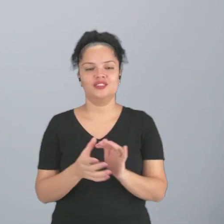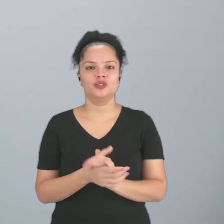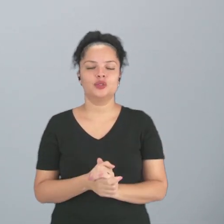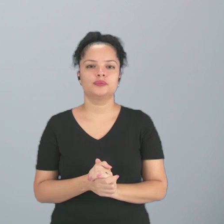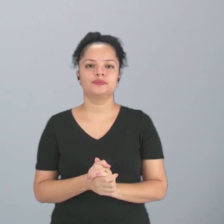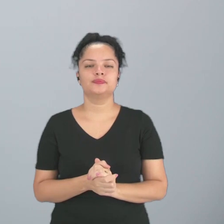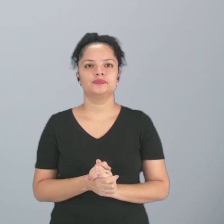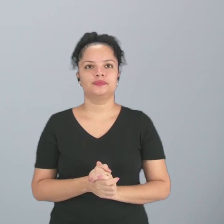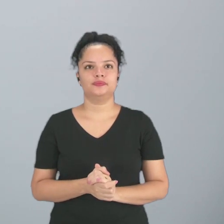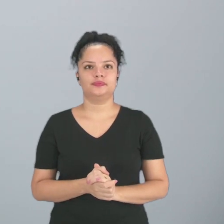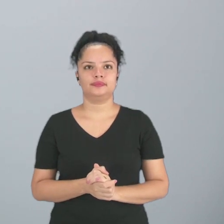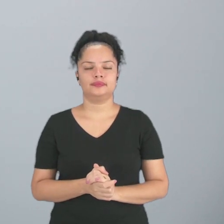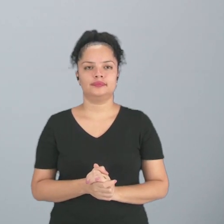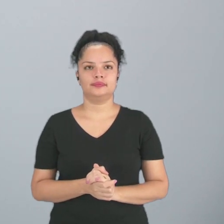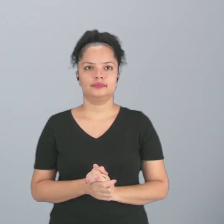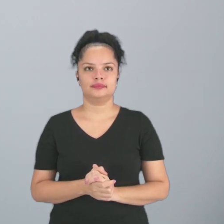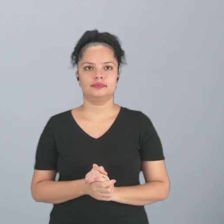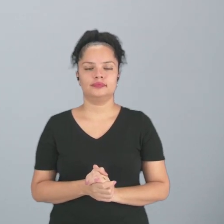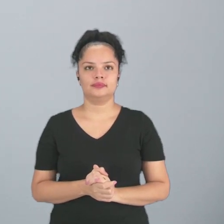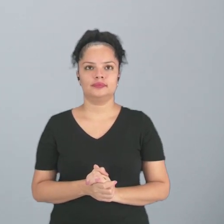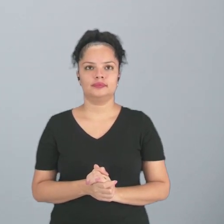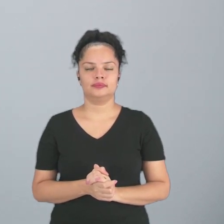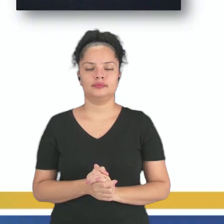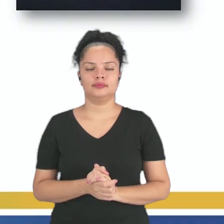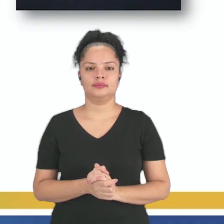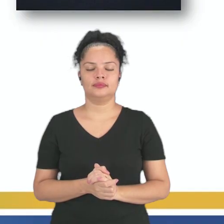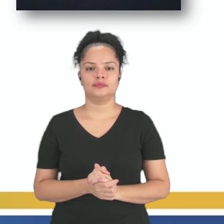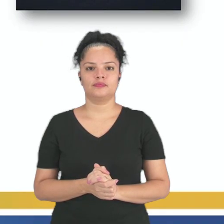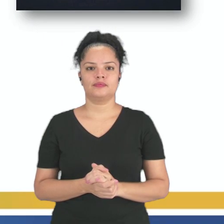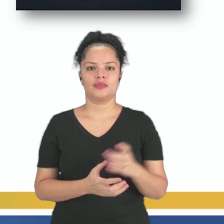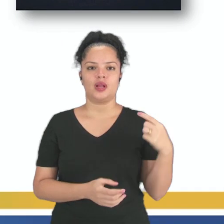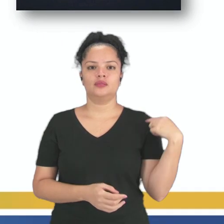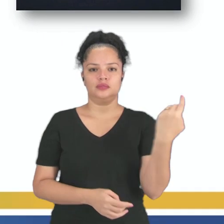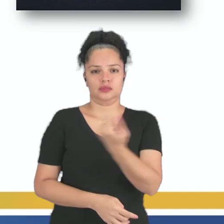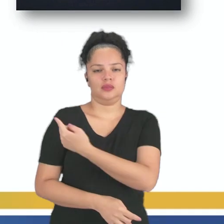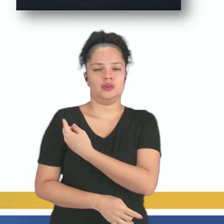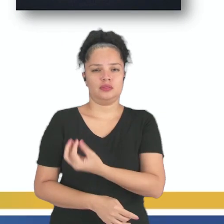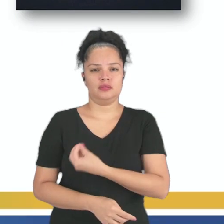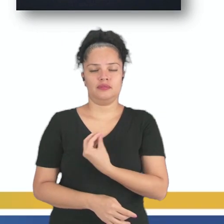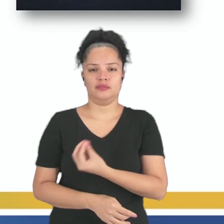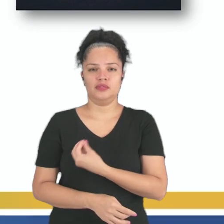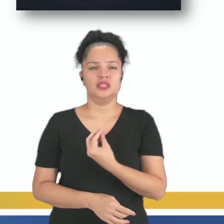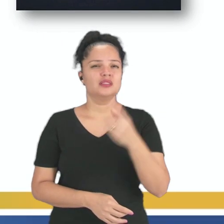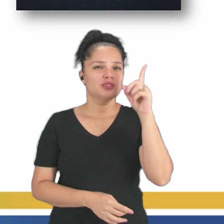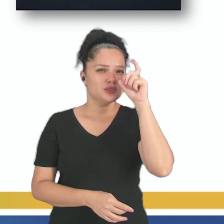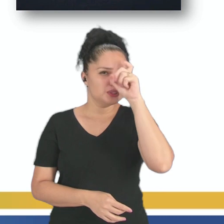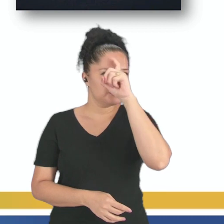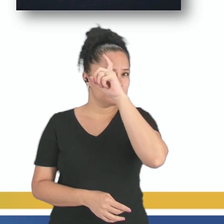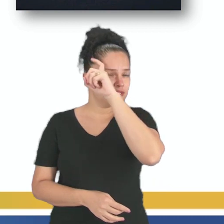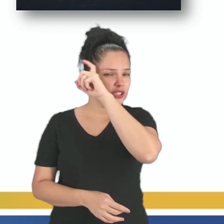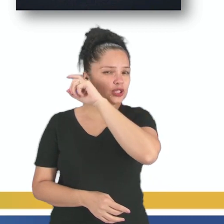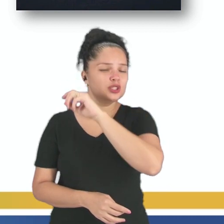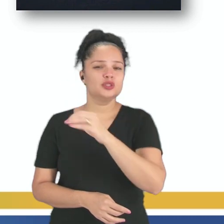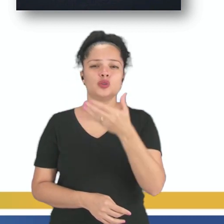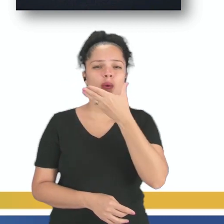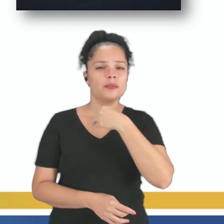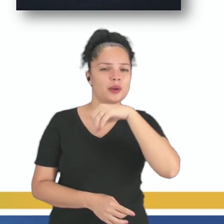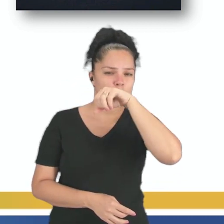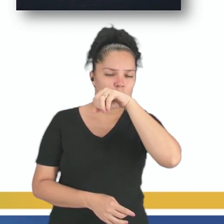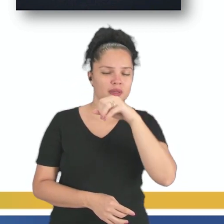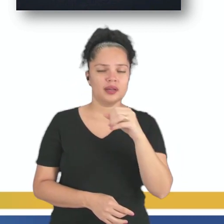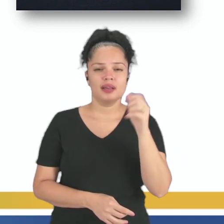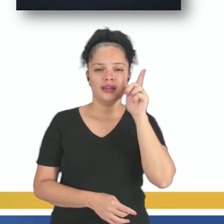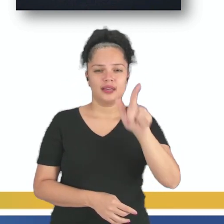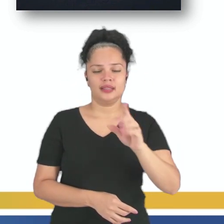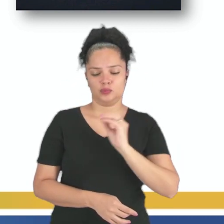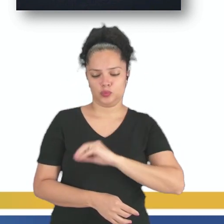pretérito imperfeito. E a terceira frase, nossa vida era difícil e papai só ganhava